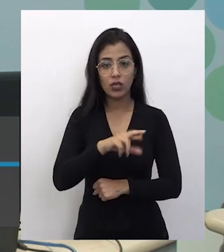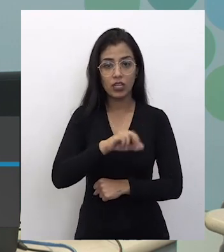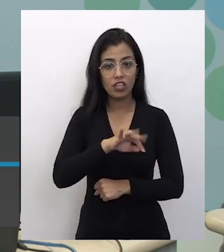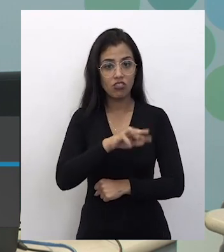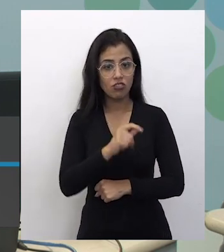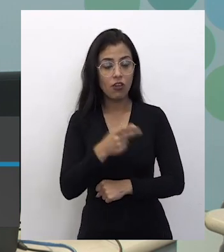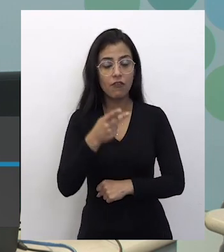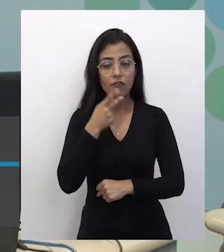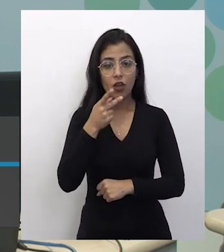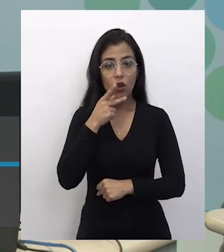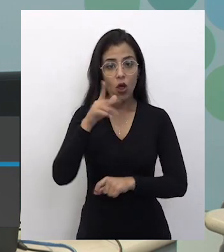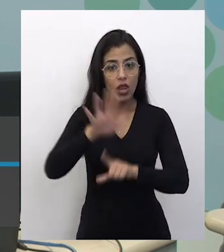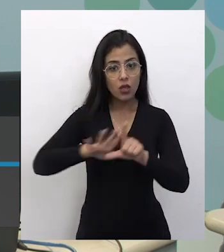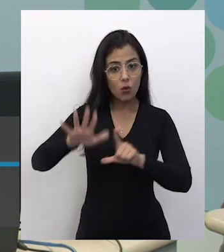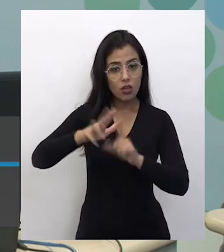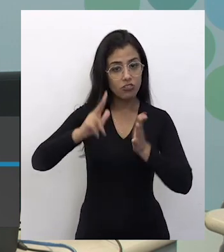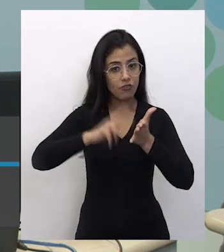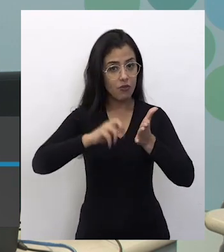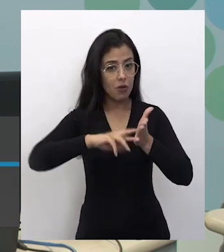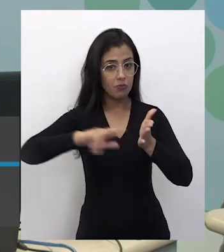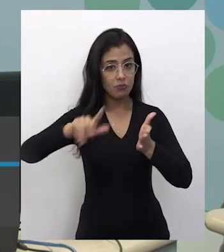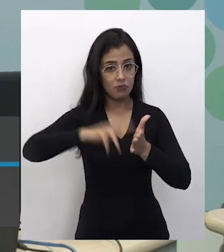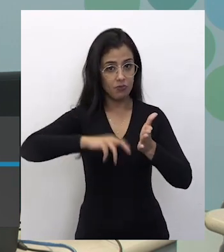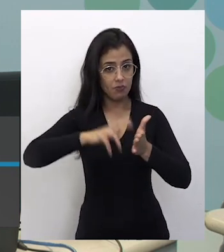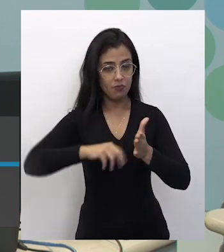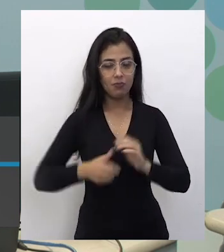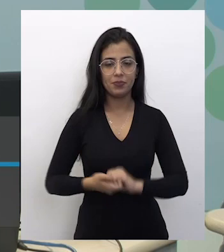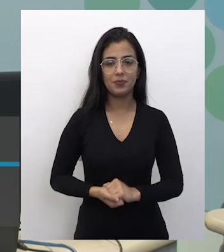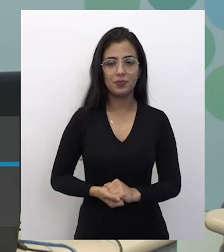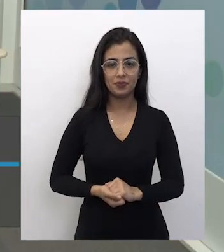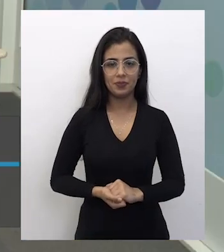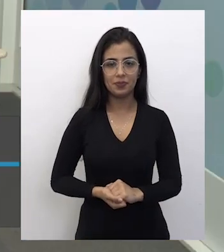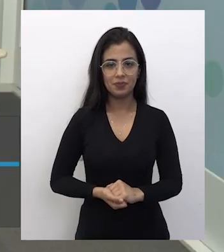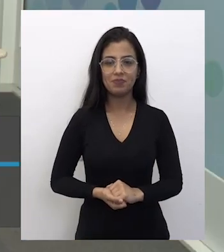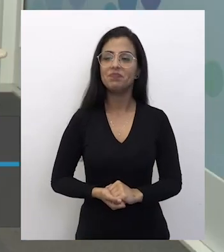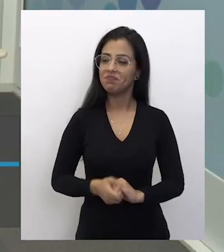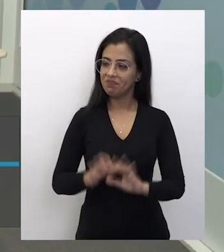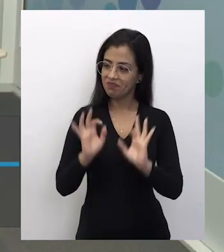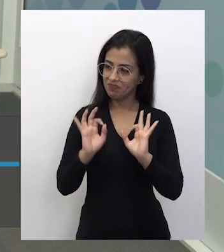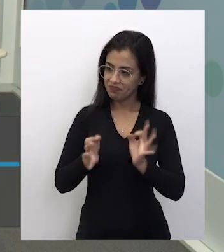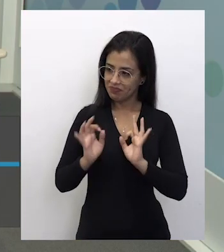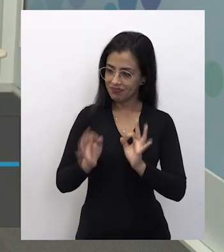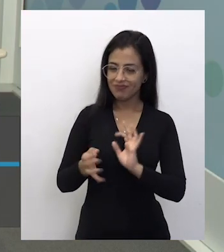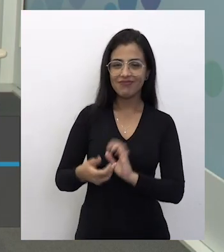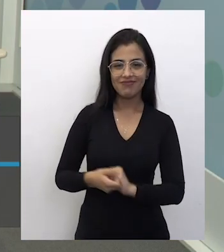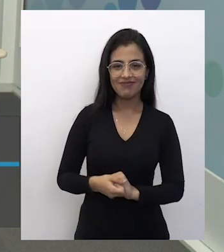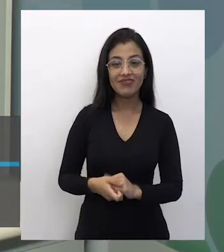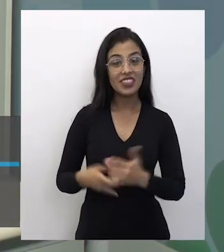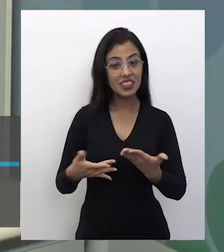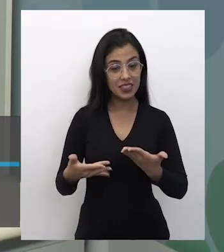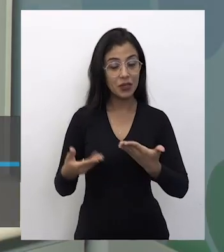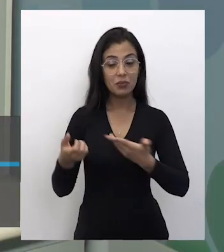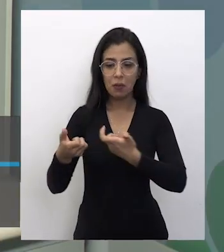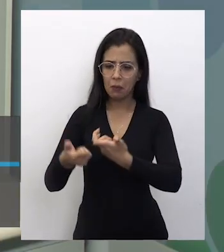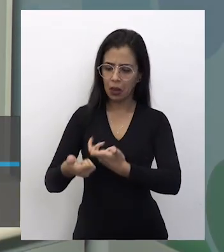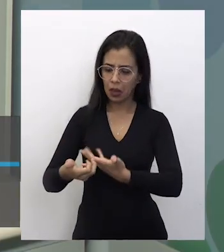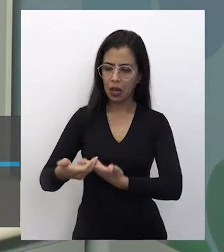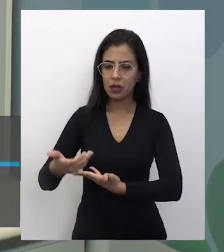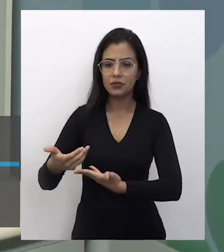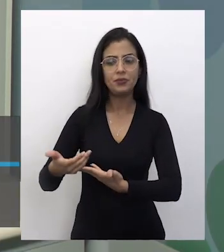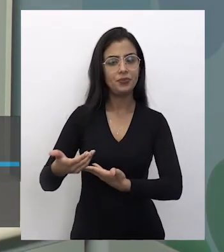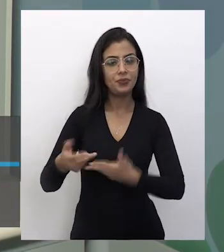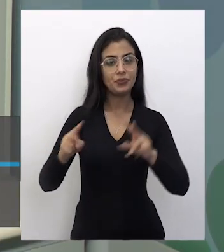verbal e não verbal. Tá aí a interação dos alunos, Pro. Exatamente. Então, assim, eles colocaram a parte